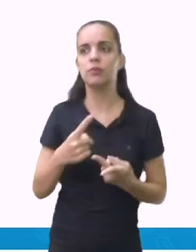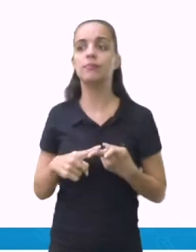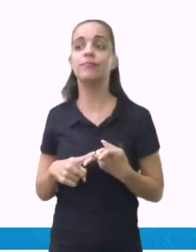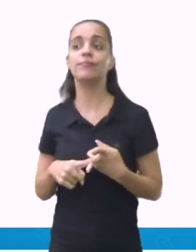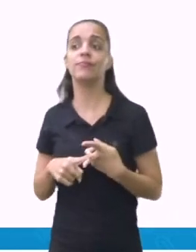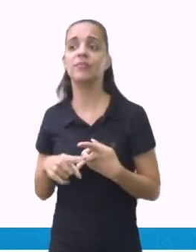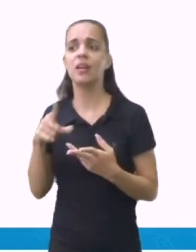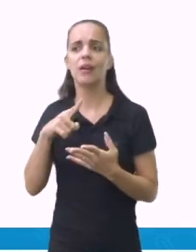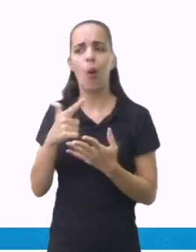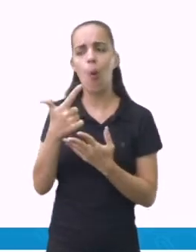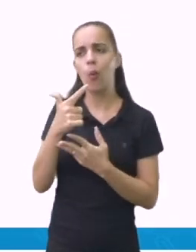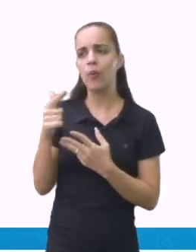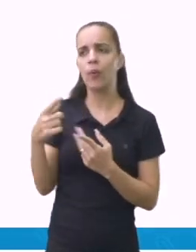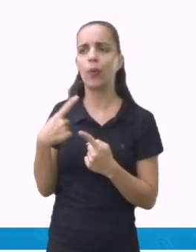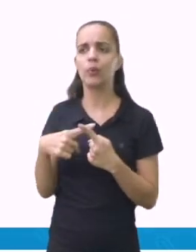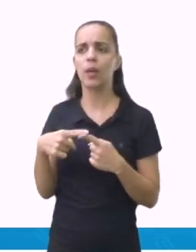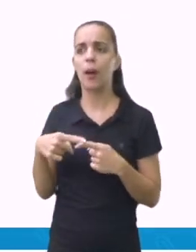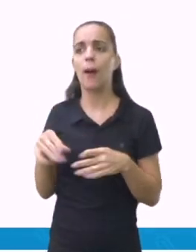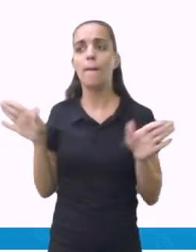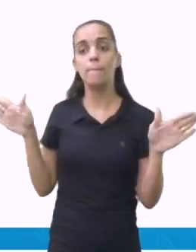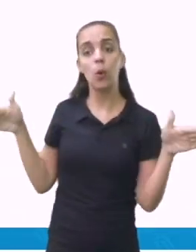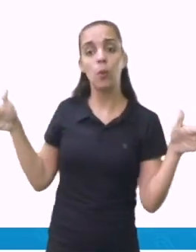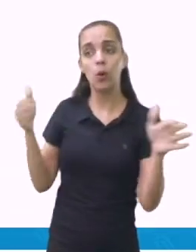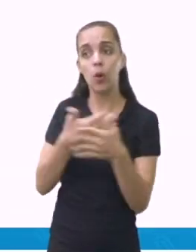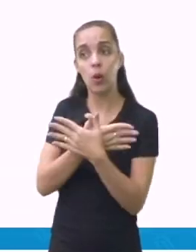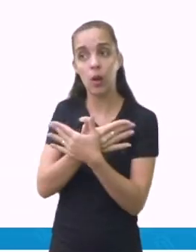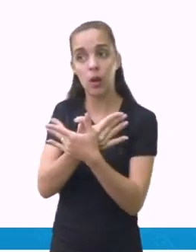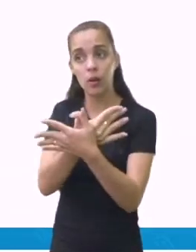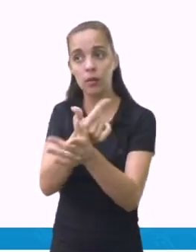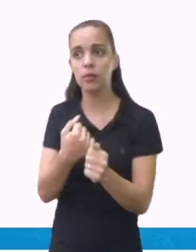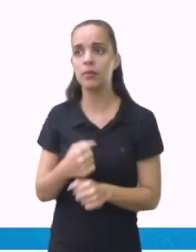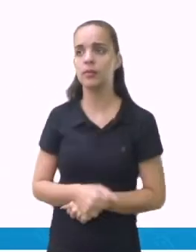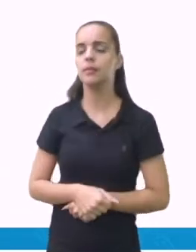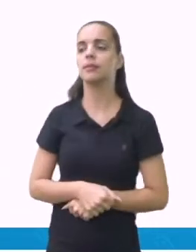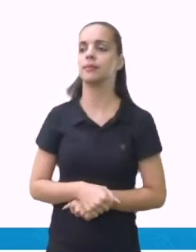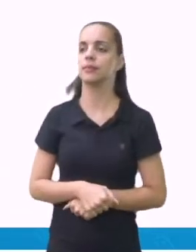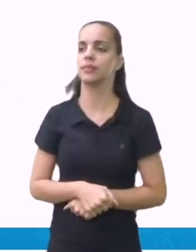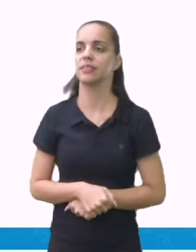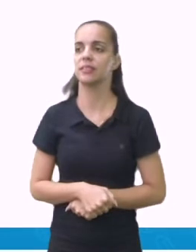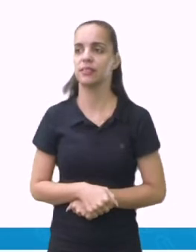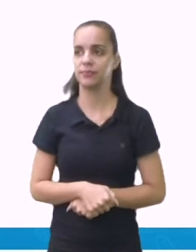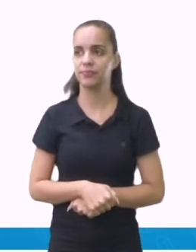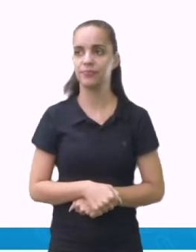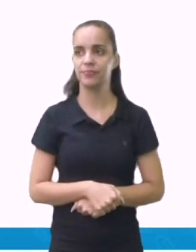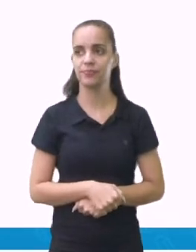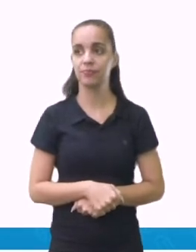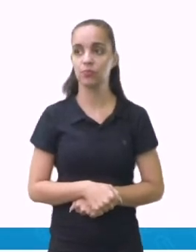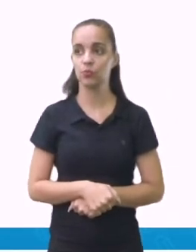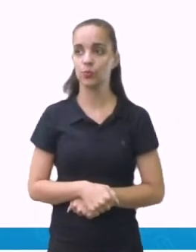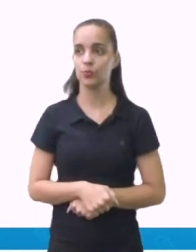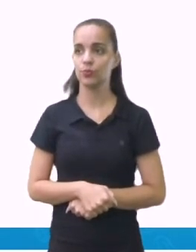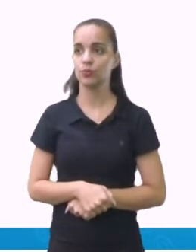eles também fazem essa função de estar polinizando as flores.